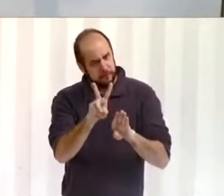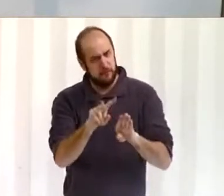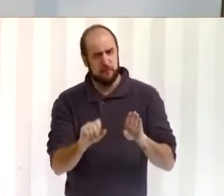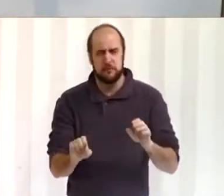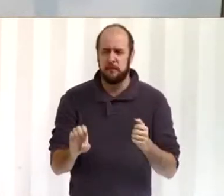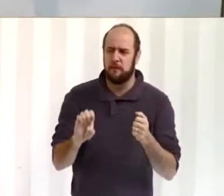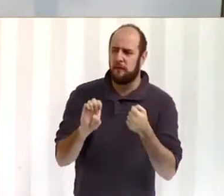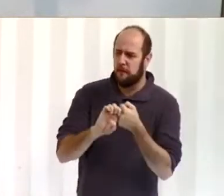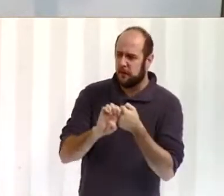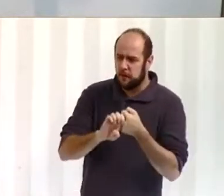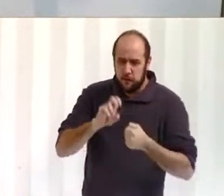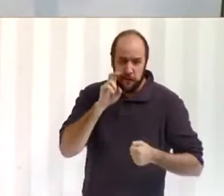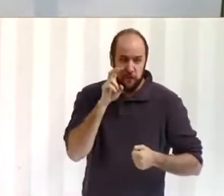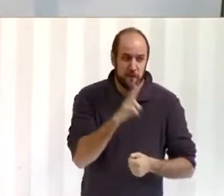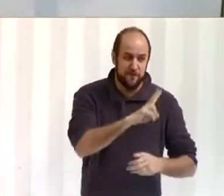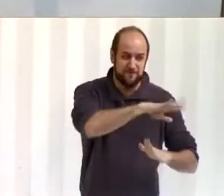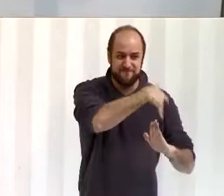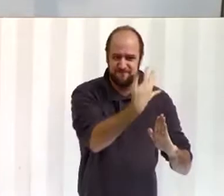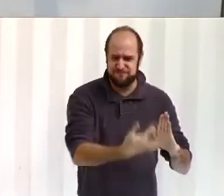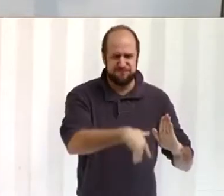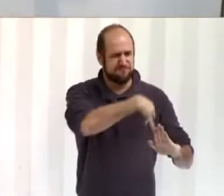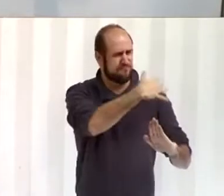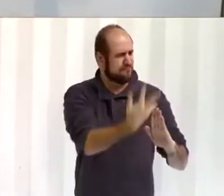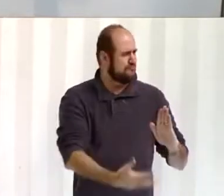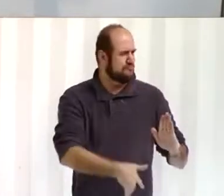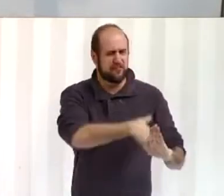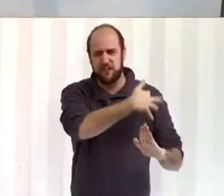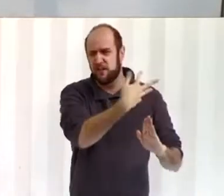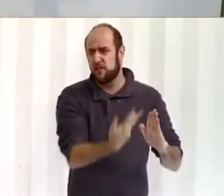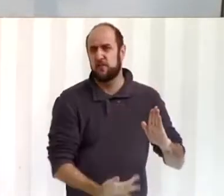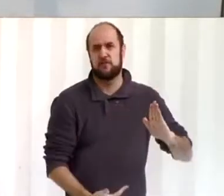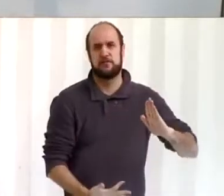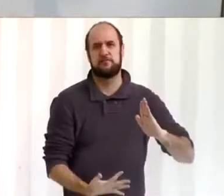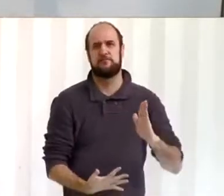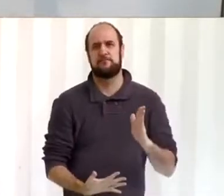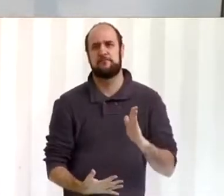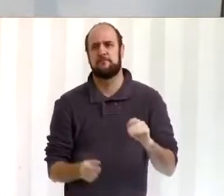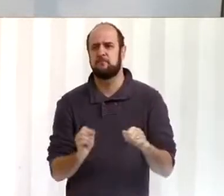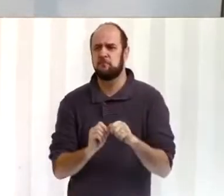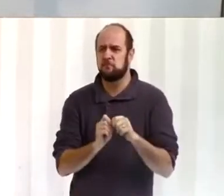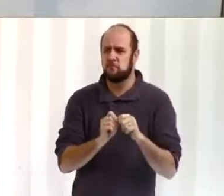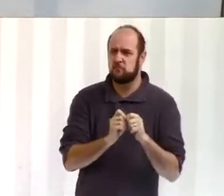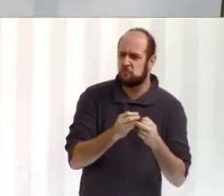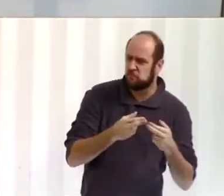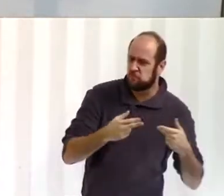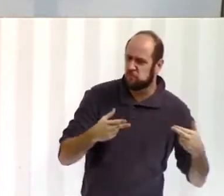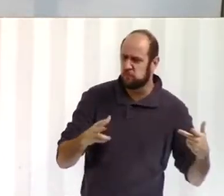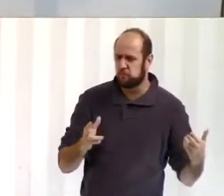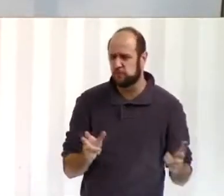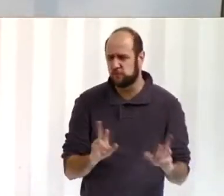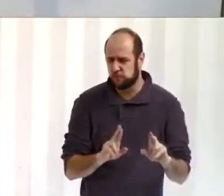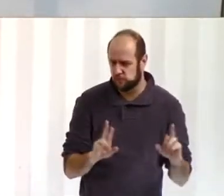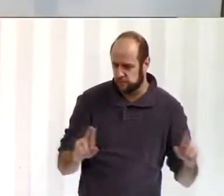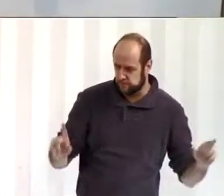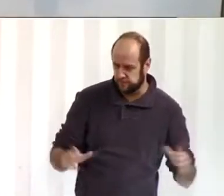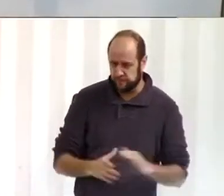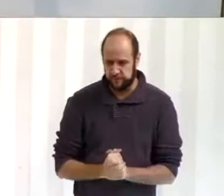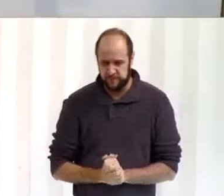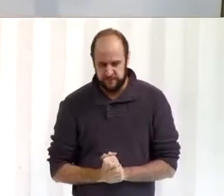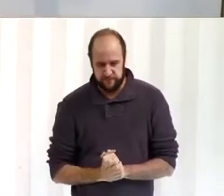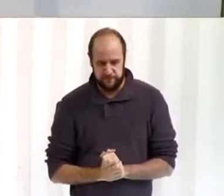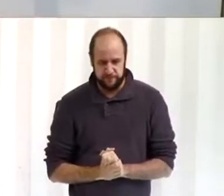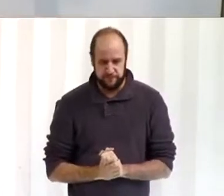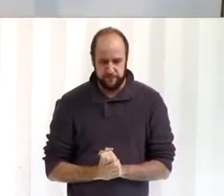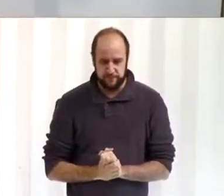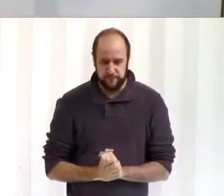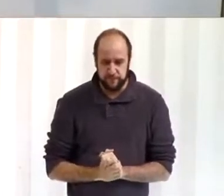alguns milagres que foram realizados através desse profeta. Como o nosso caso aqui está mencionando Eliseu,